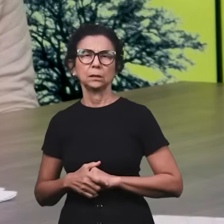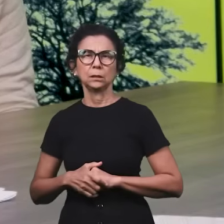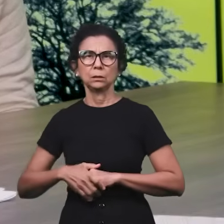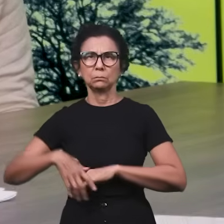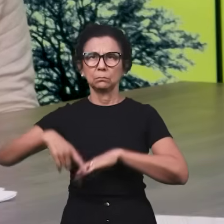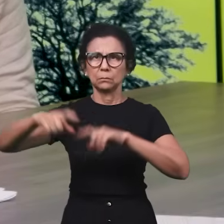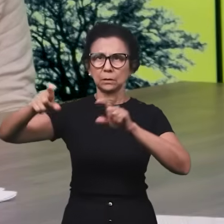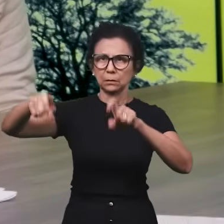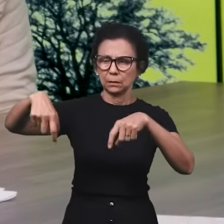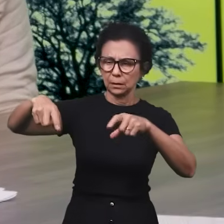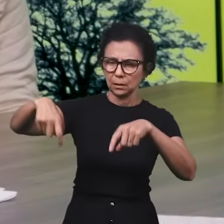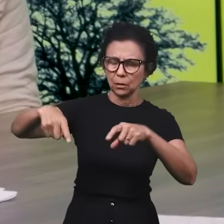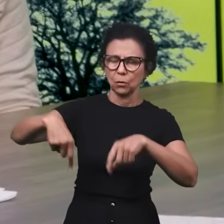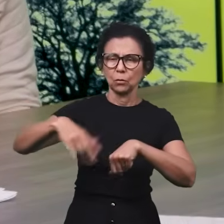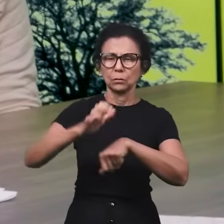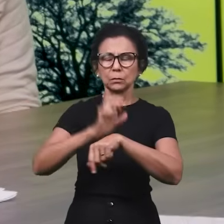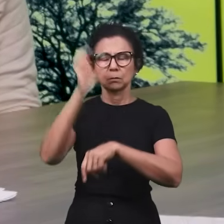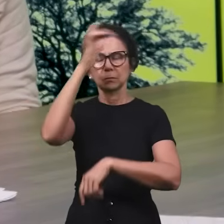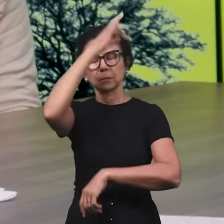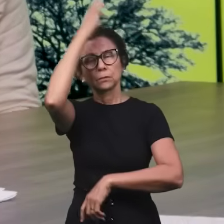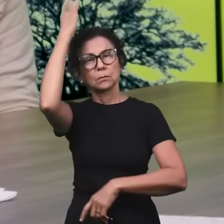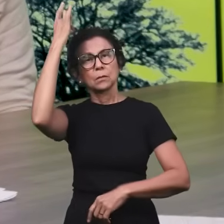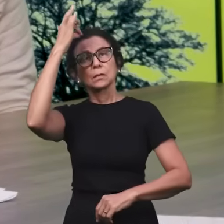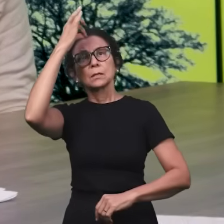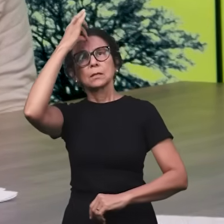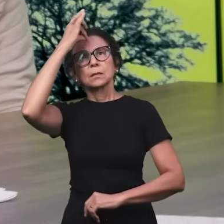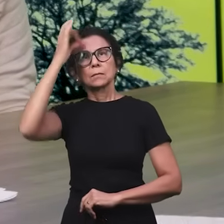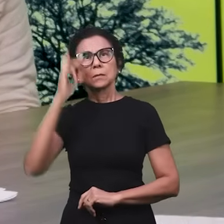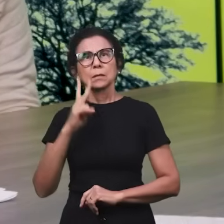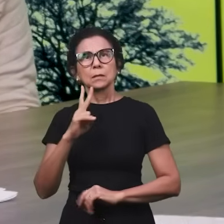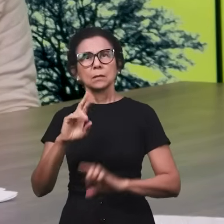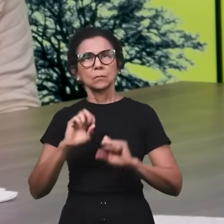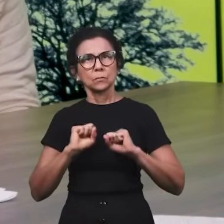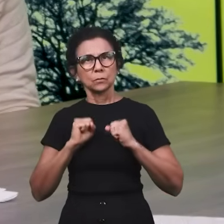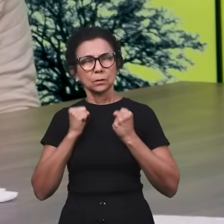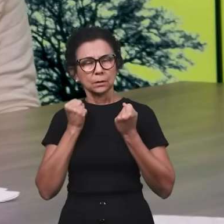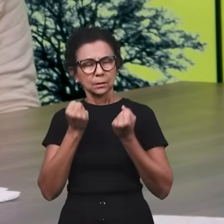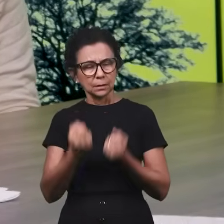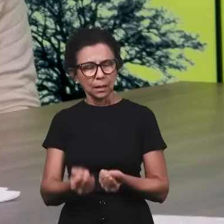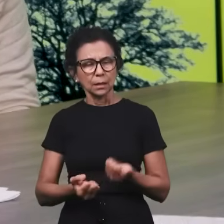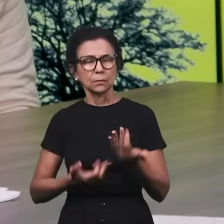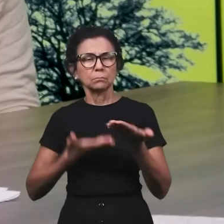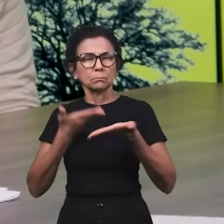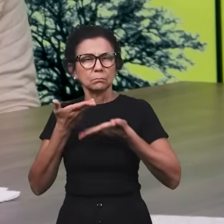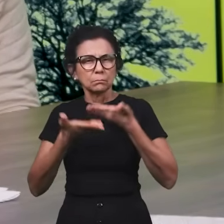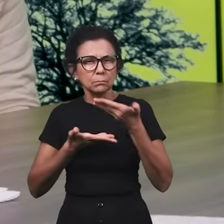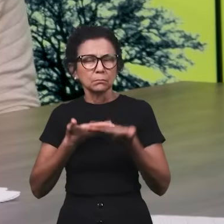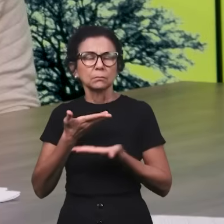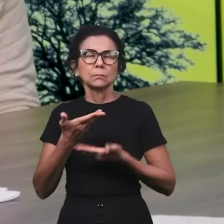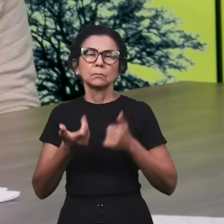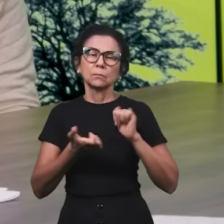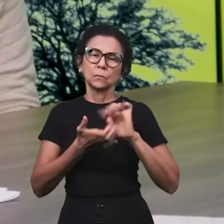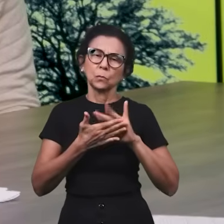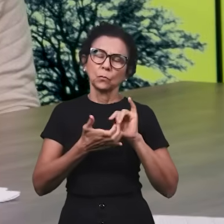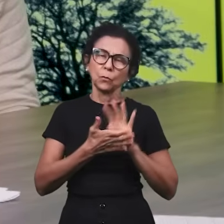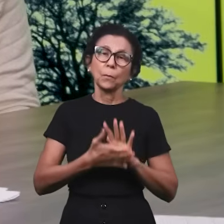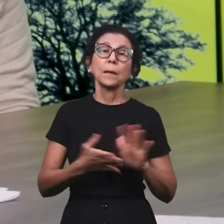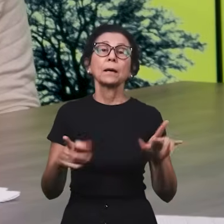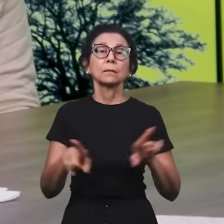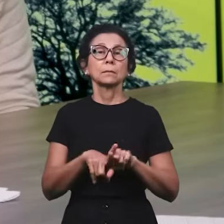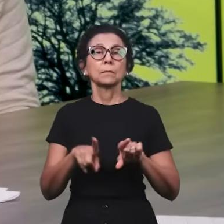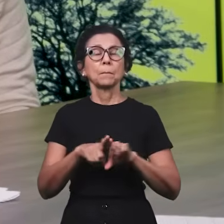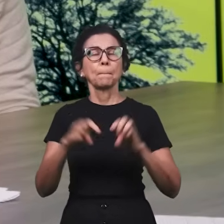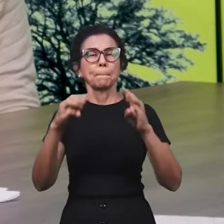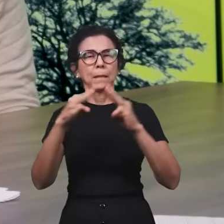evangelizações pelo Brasil, no interior do Espírito Santo, sempre muito dedicados ao louvor,